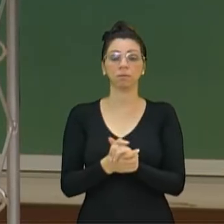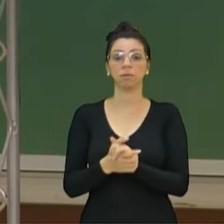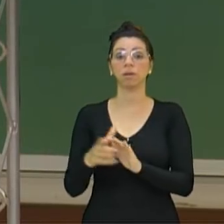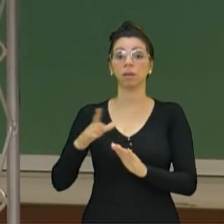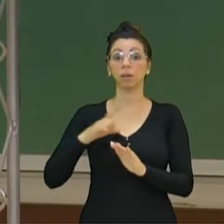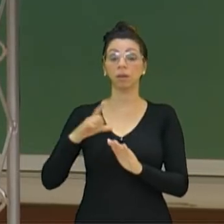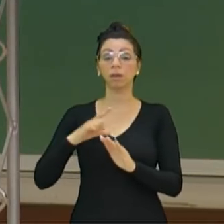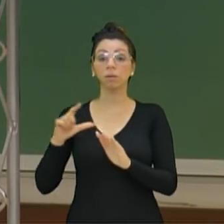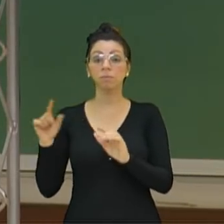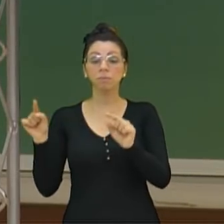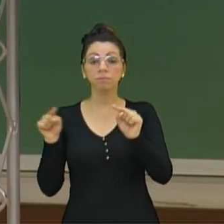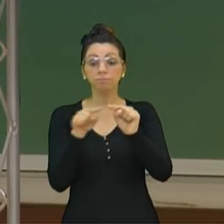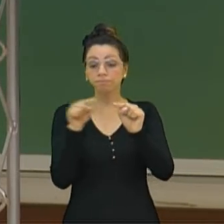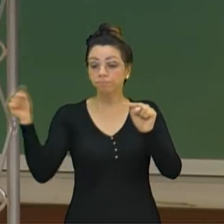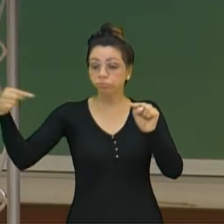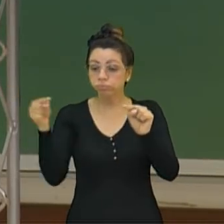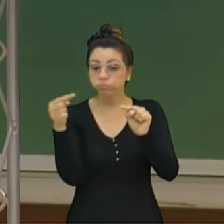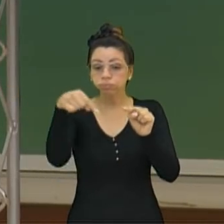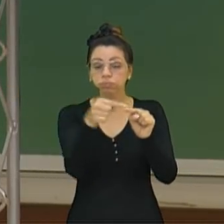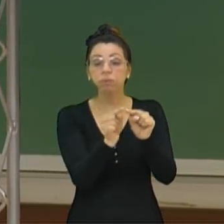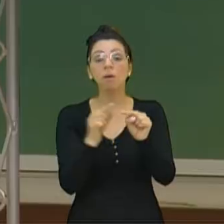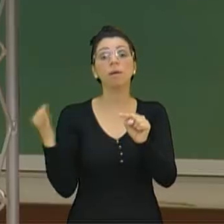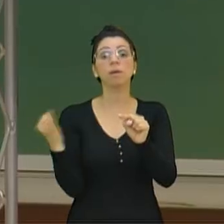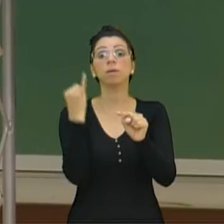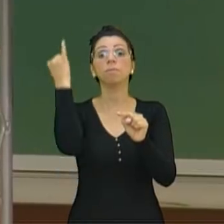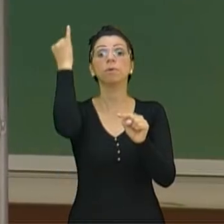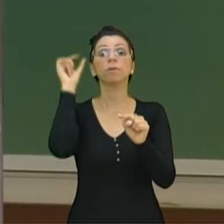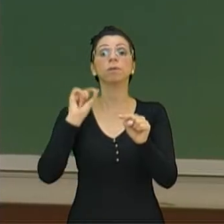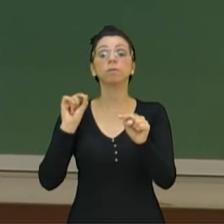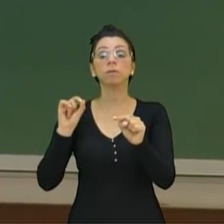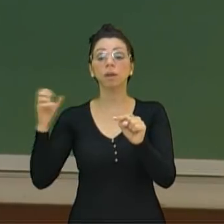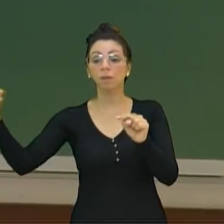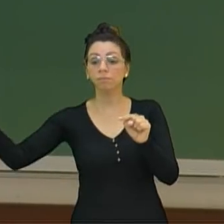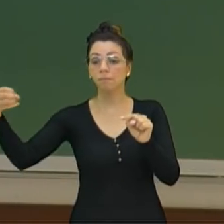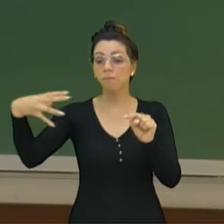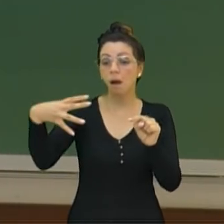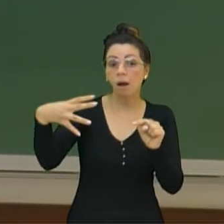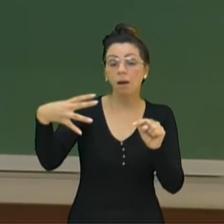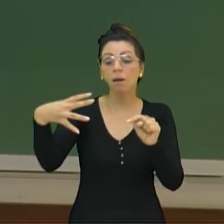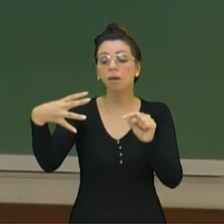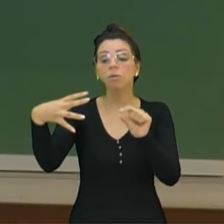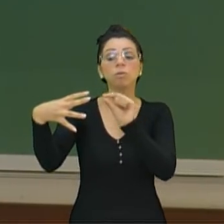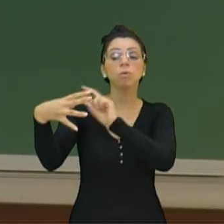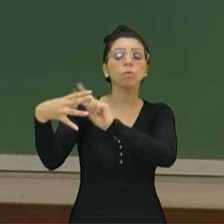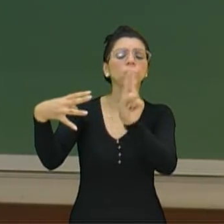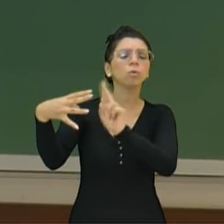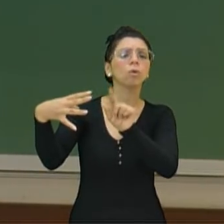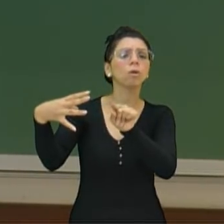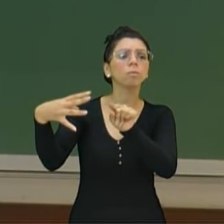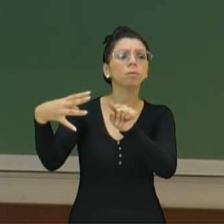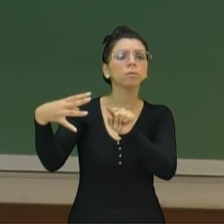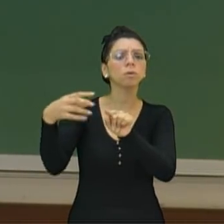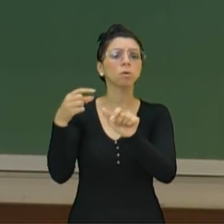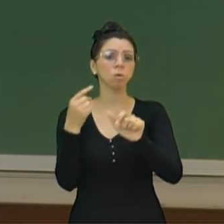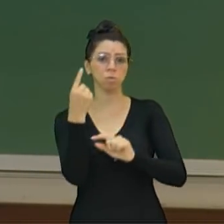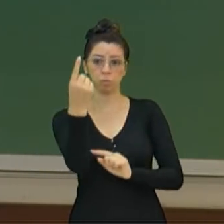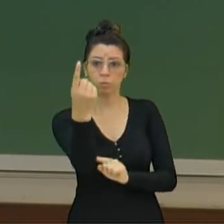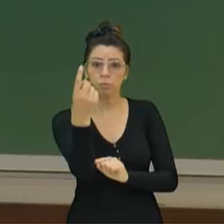neurotransmissores são importantes moléculas produzidas e liberadas pelo Então eu quero ouvir a resposta.